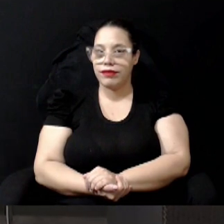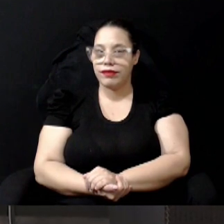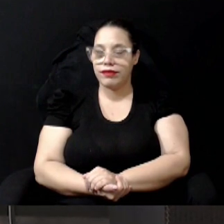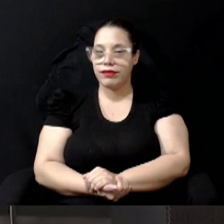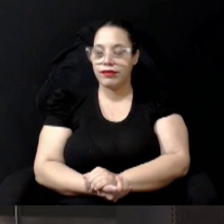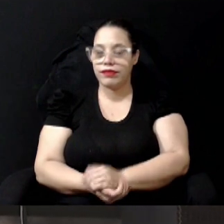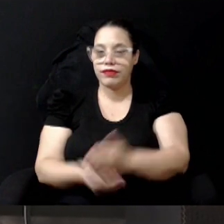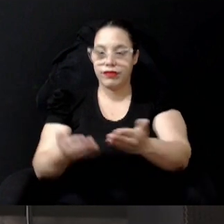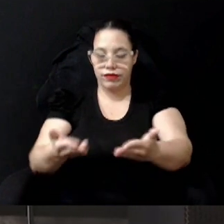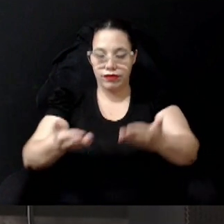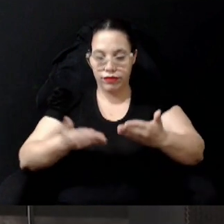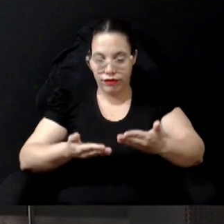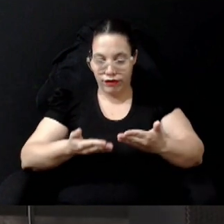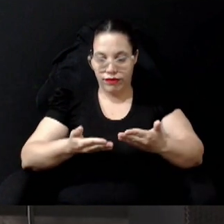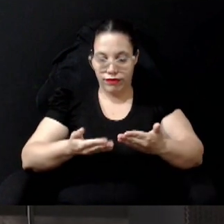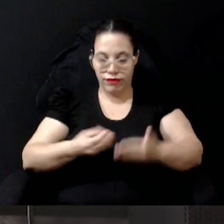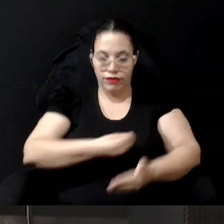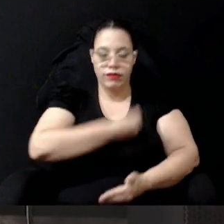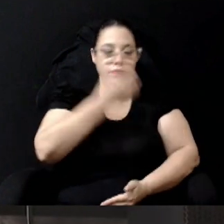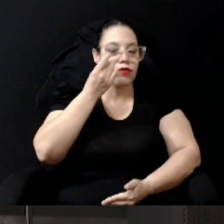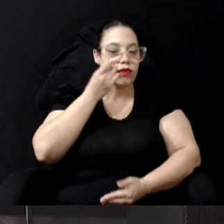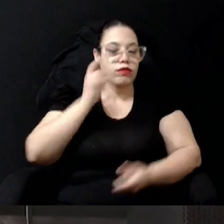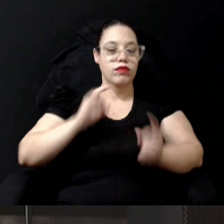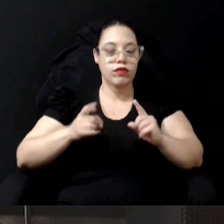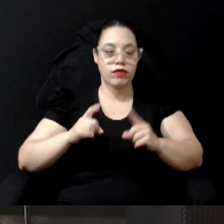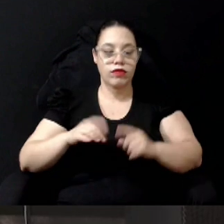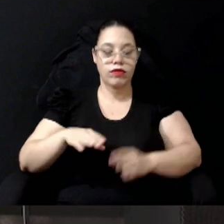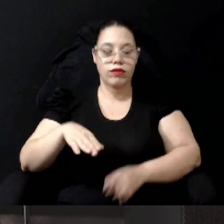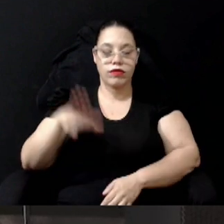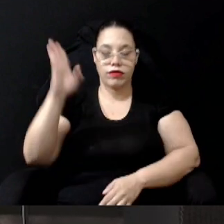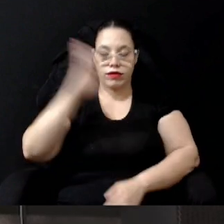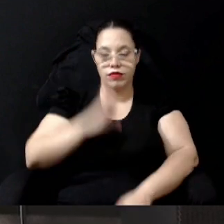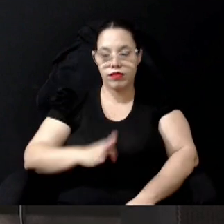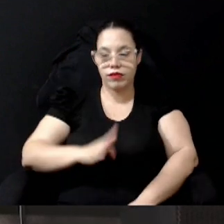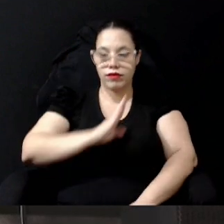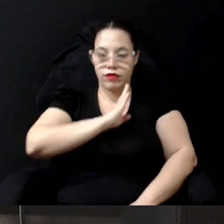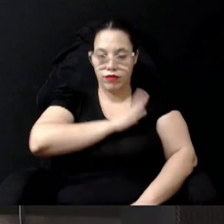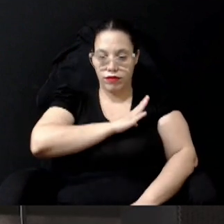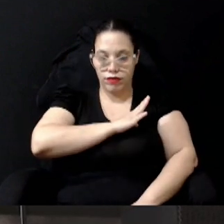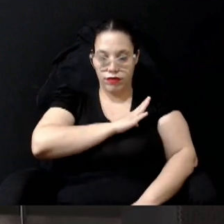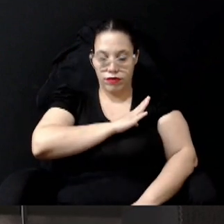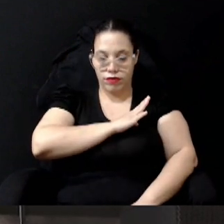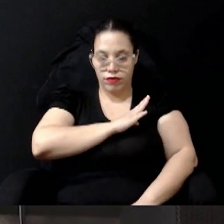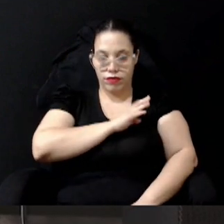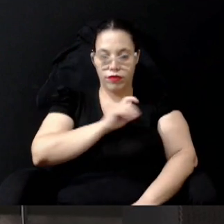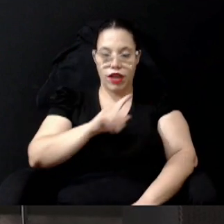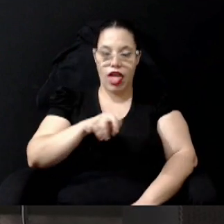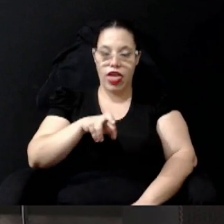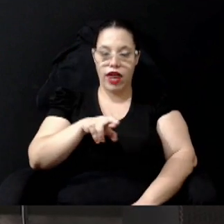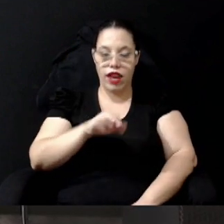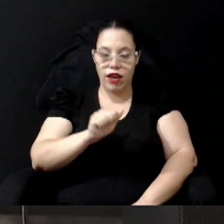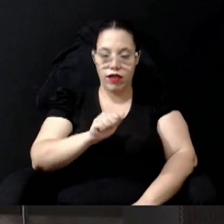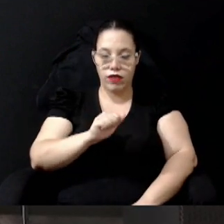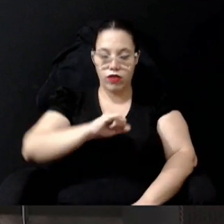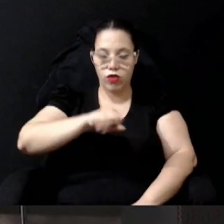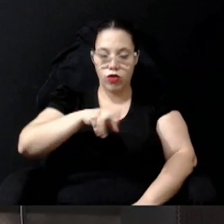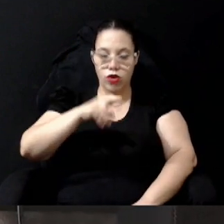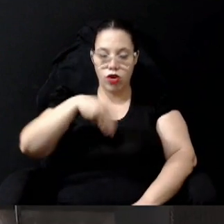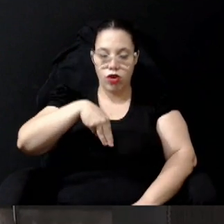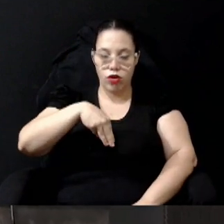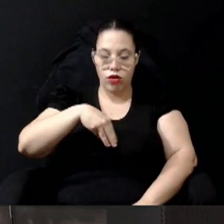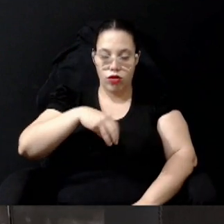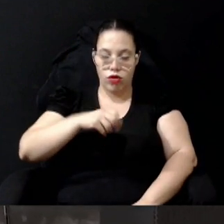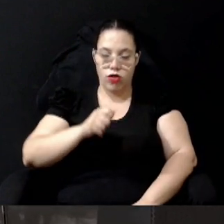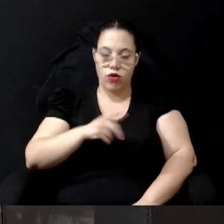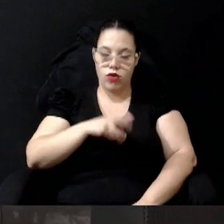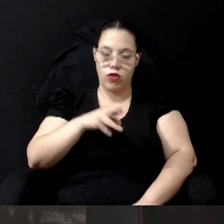Convidamos os presentes para a execução do Hino Nacional Brasileiro, letra Joaquim Osório Duque Estrada,